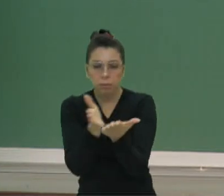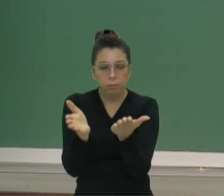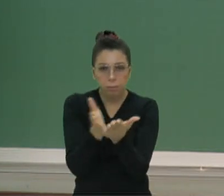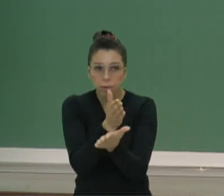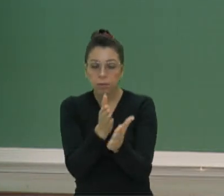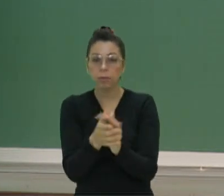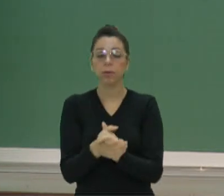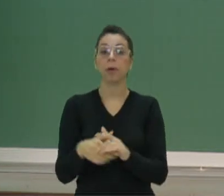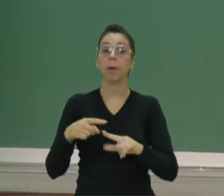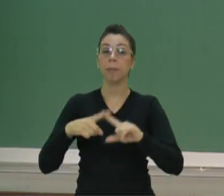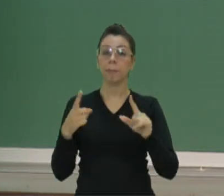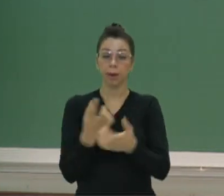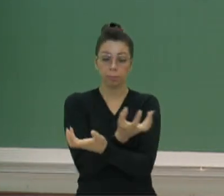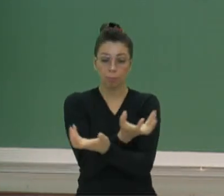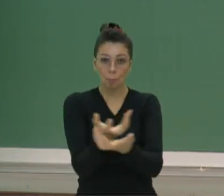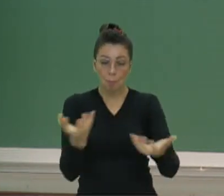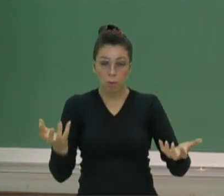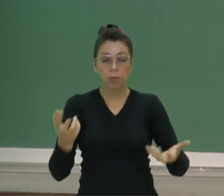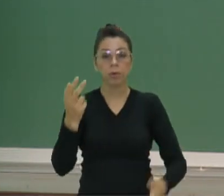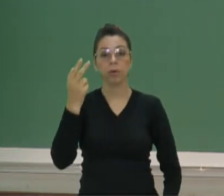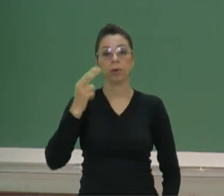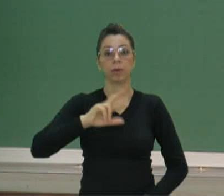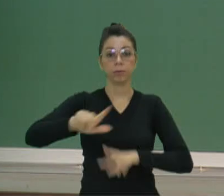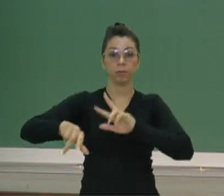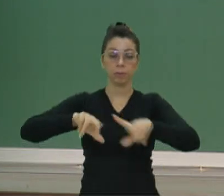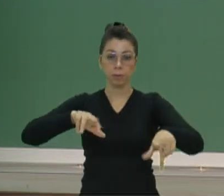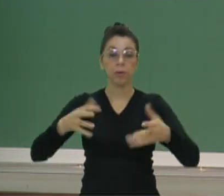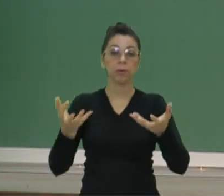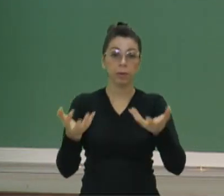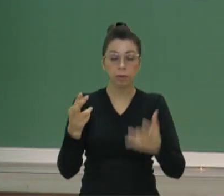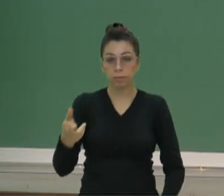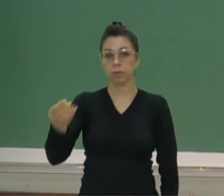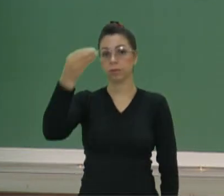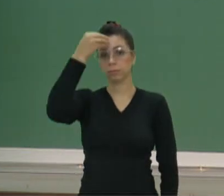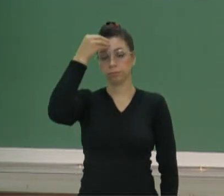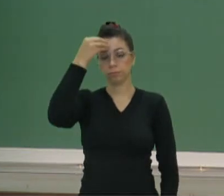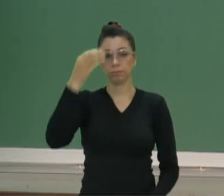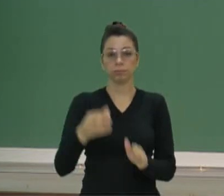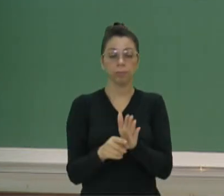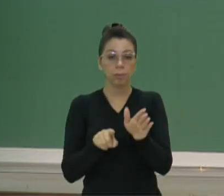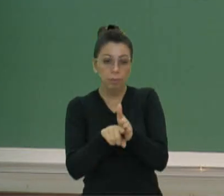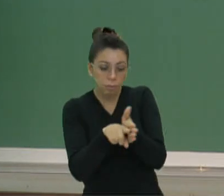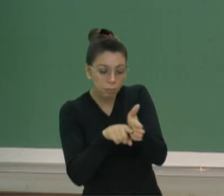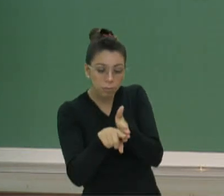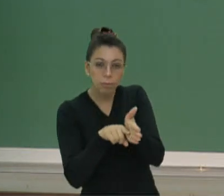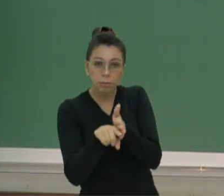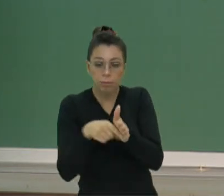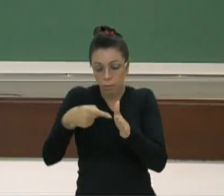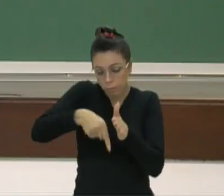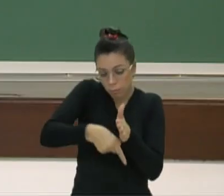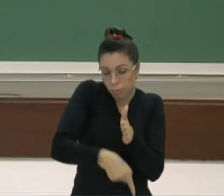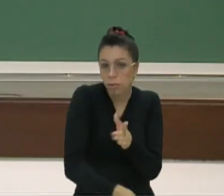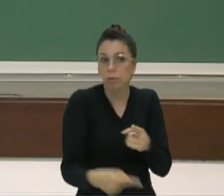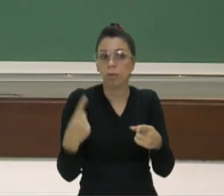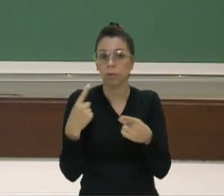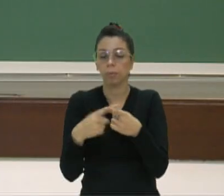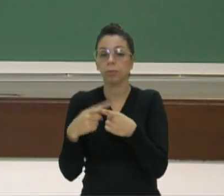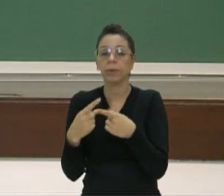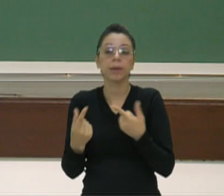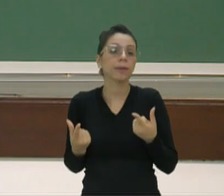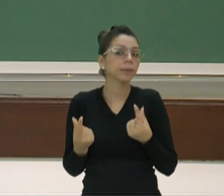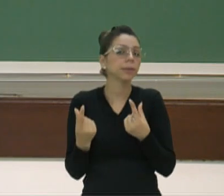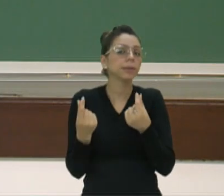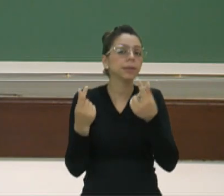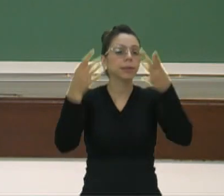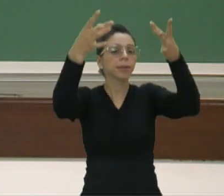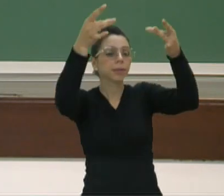parte de diversificação é a que eu quero que mais vocês se assentem. E na parte de pesquisa, aprofundem-se porque vocês vão ver a riqueza